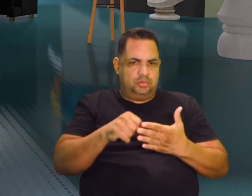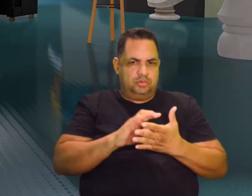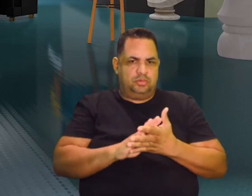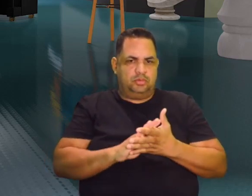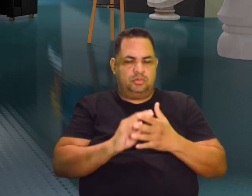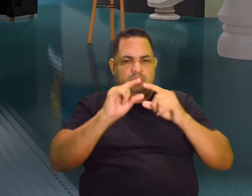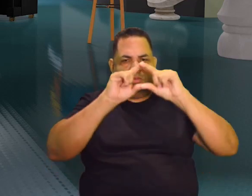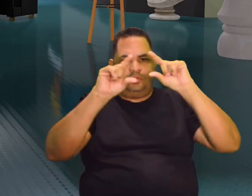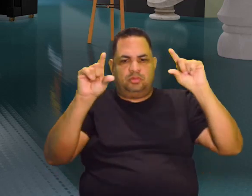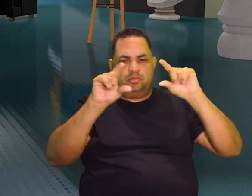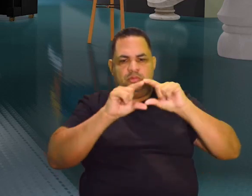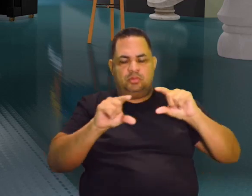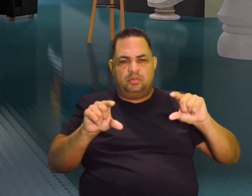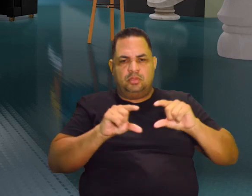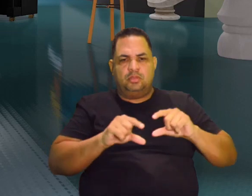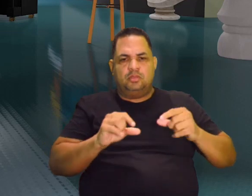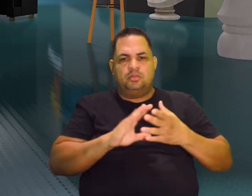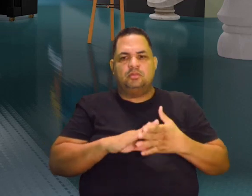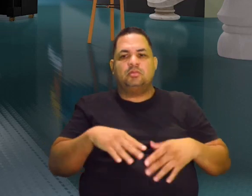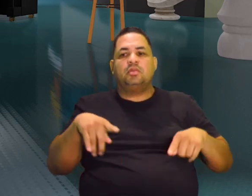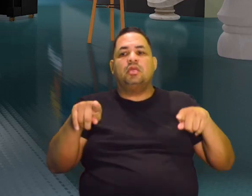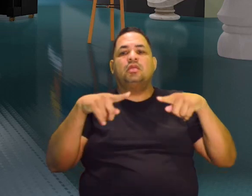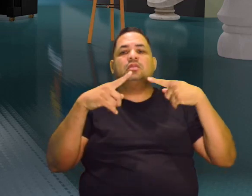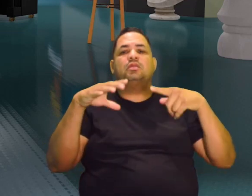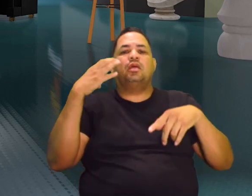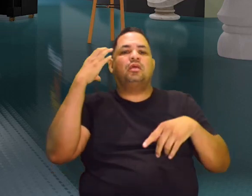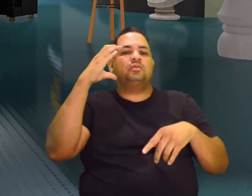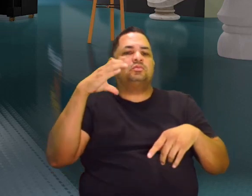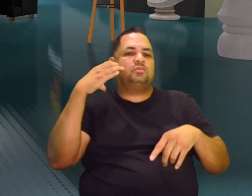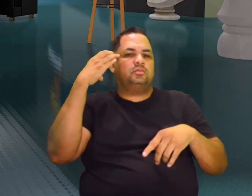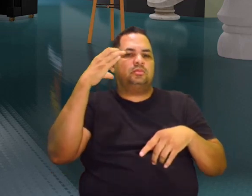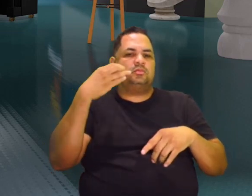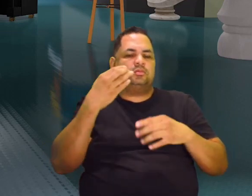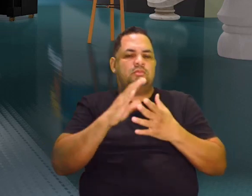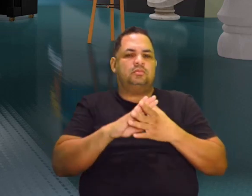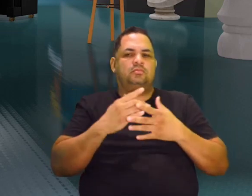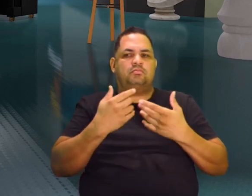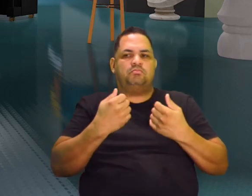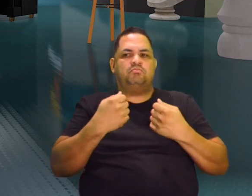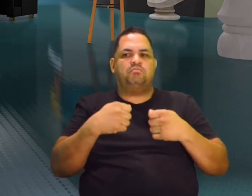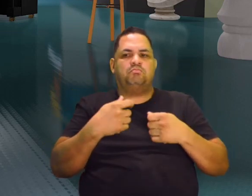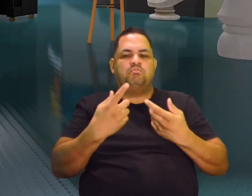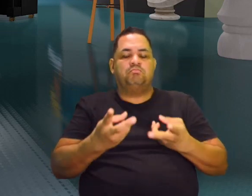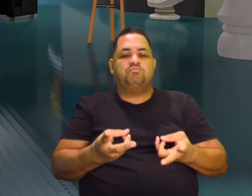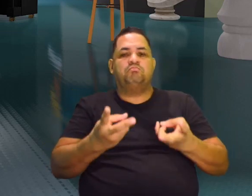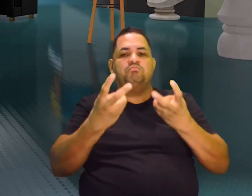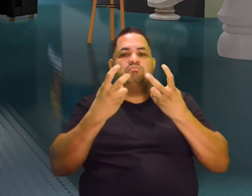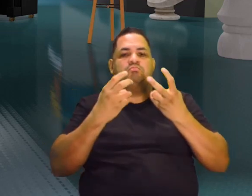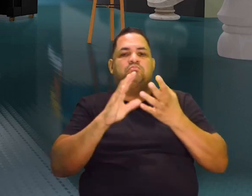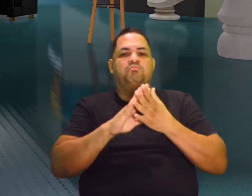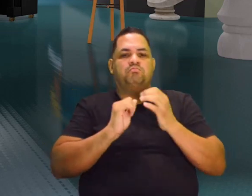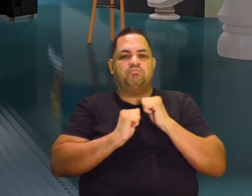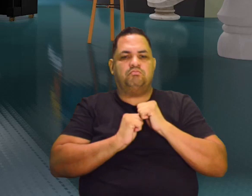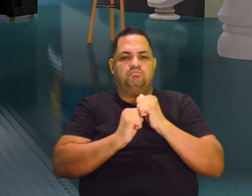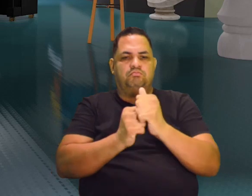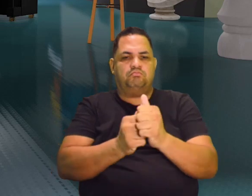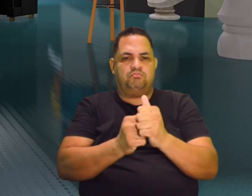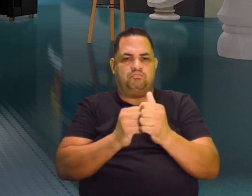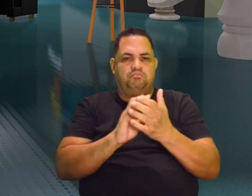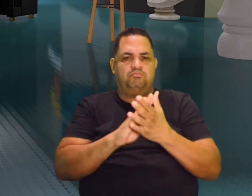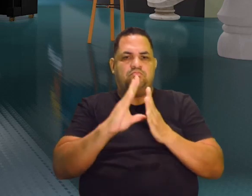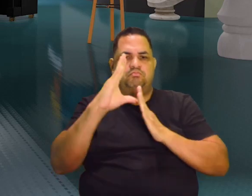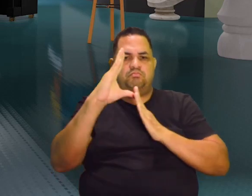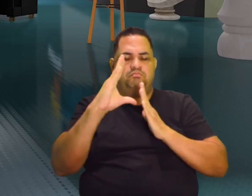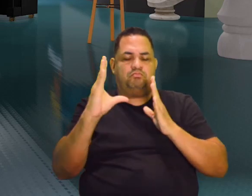versos, né, de poesias cantadas, né, por meio dos trovadores, para que vocês possam identificar e acompanhar aí o